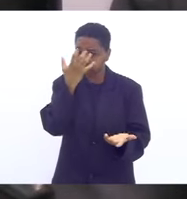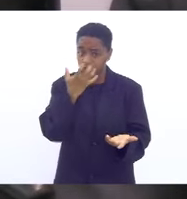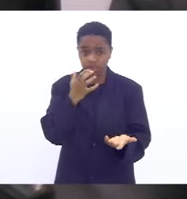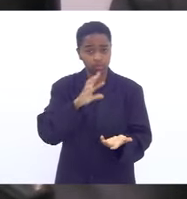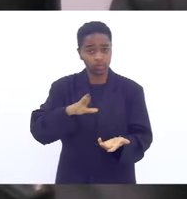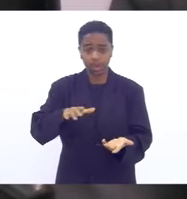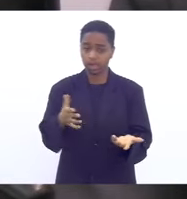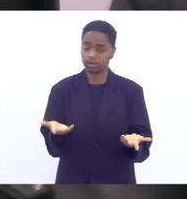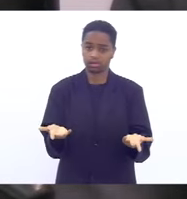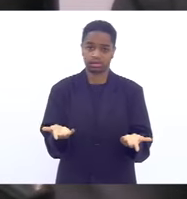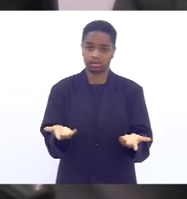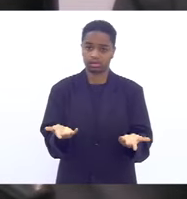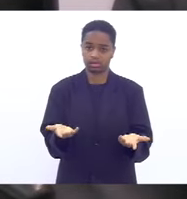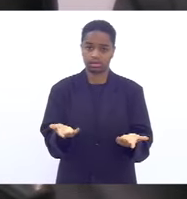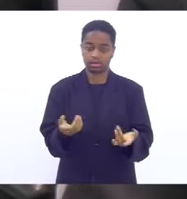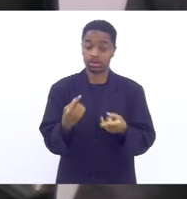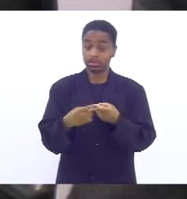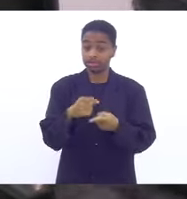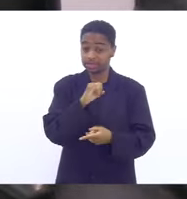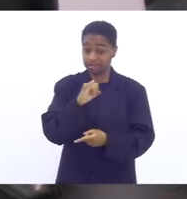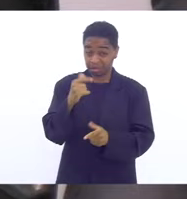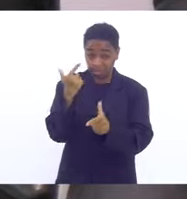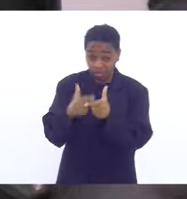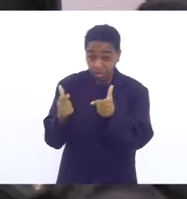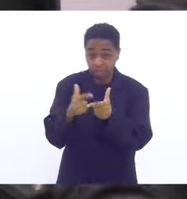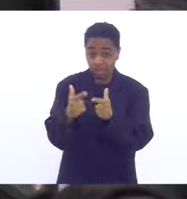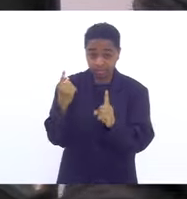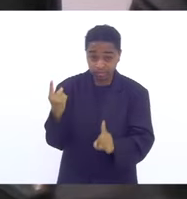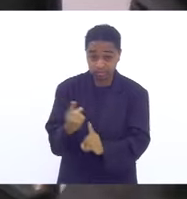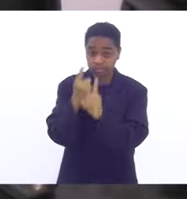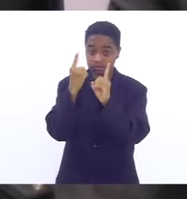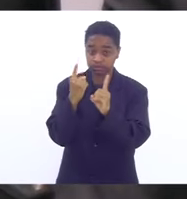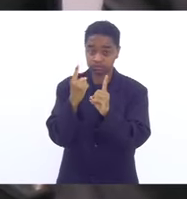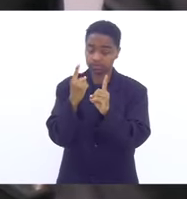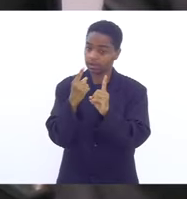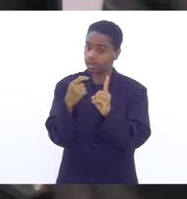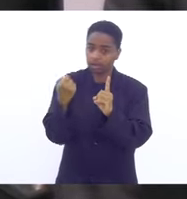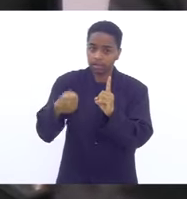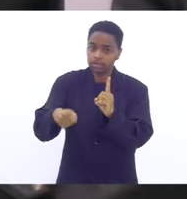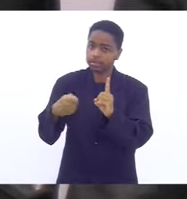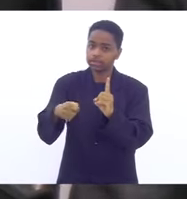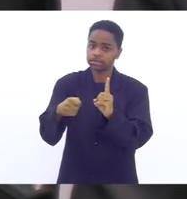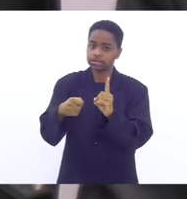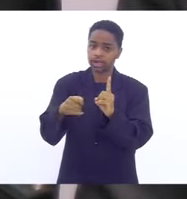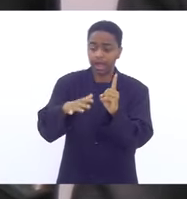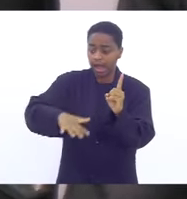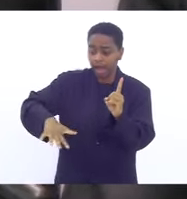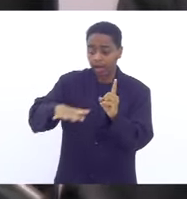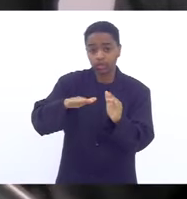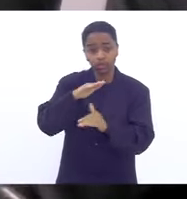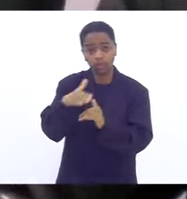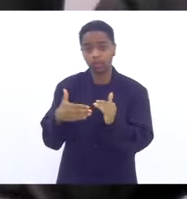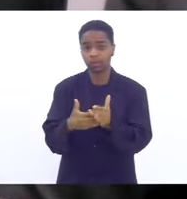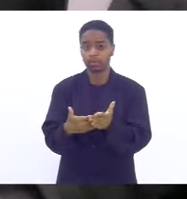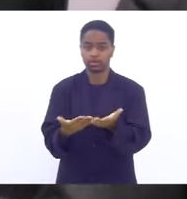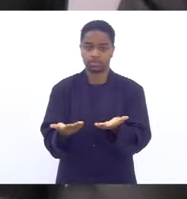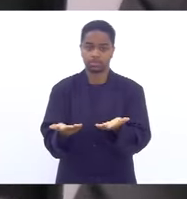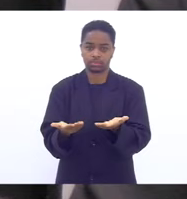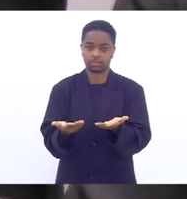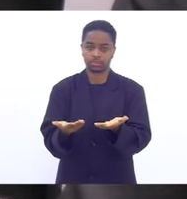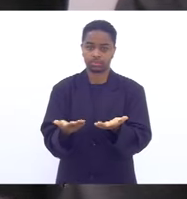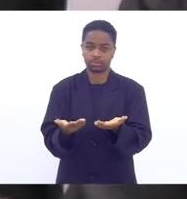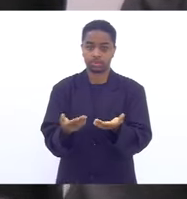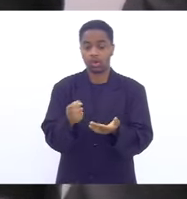é sério. Porque se tem um problema que é identificado, a identificação tem que ser de toda a regional, né, ter uma